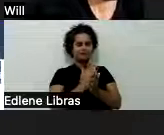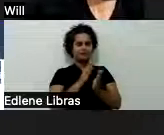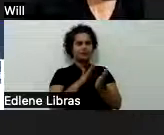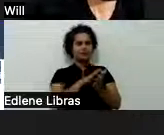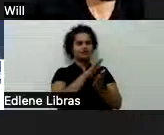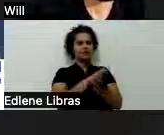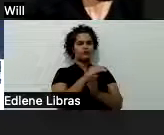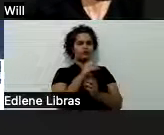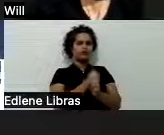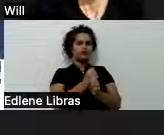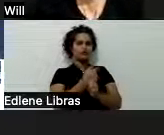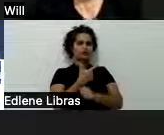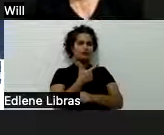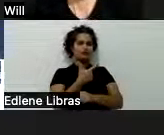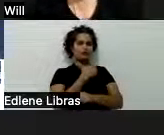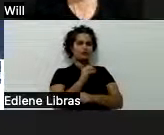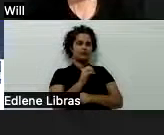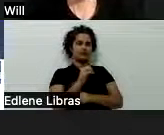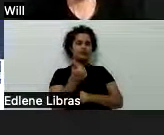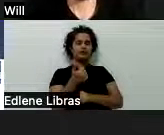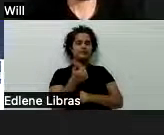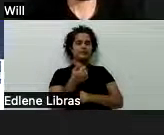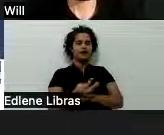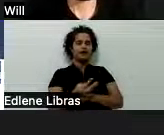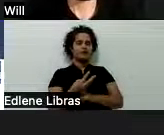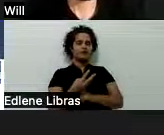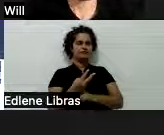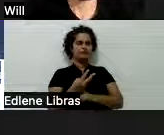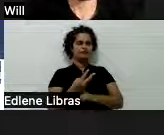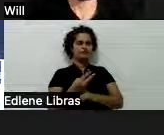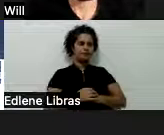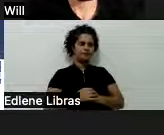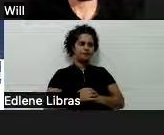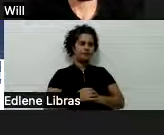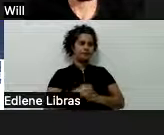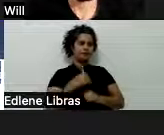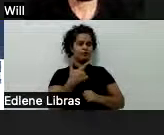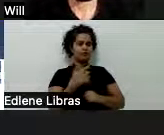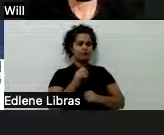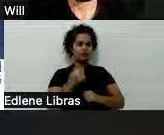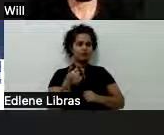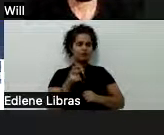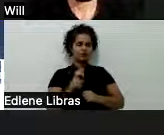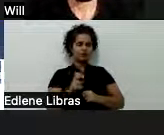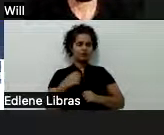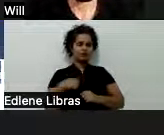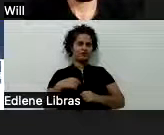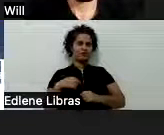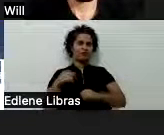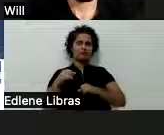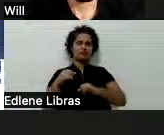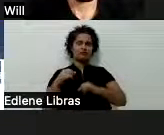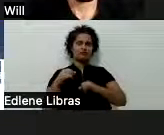2013. Em 2015, eu abri meu laboratório de intervenções temporárias e urbanismo tático no